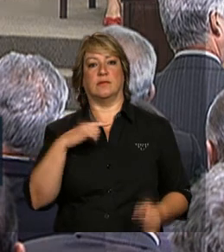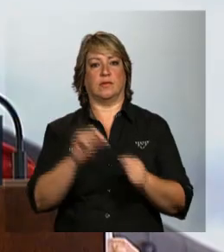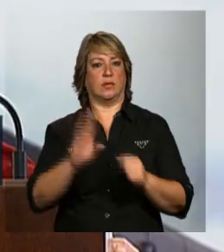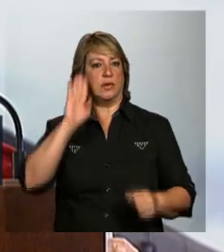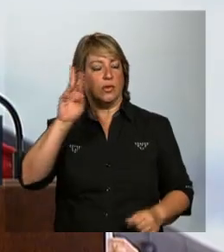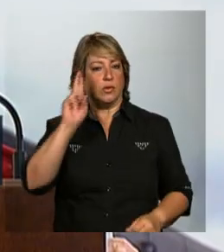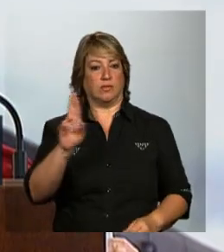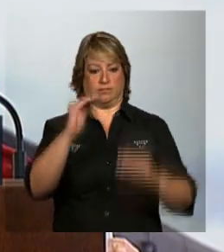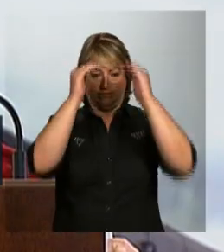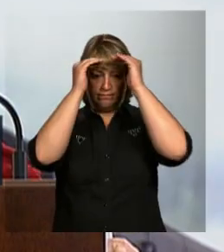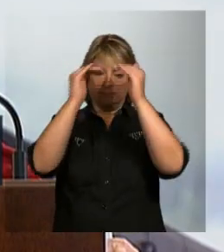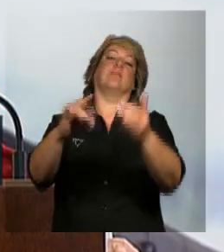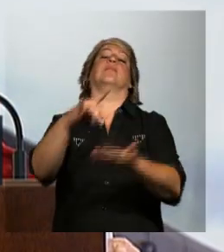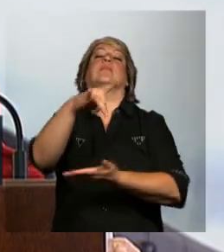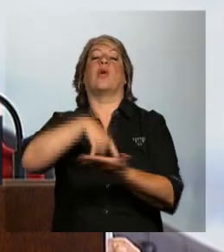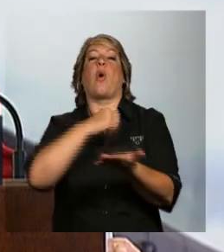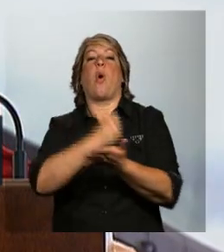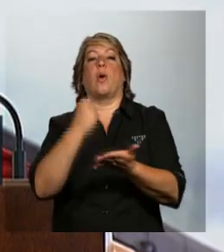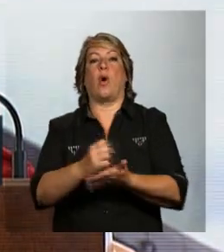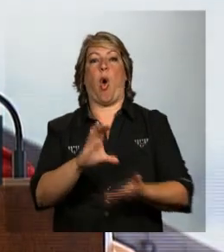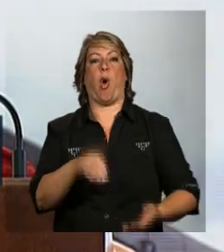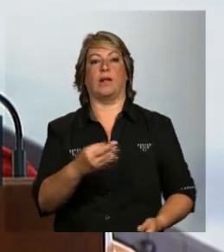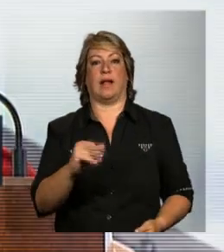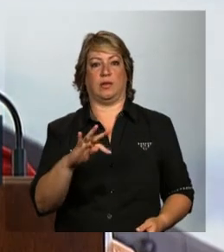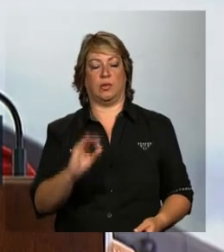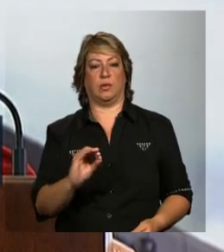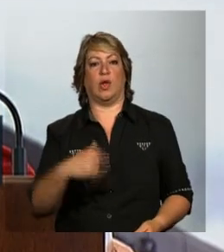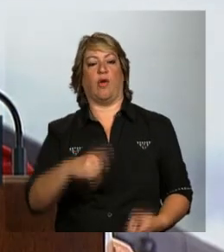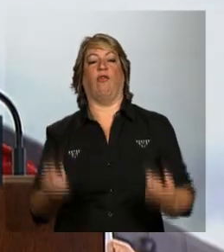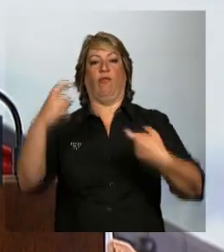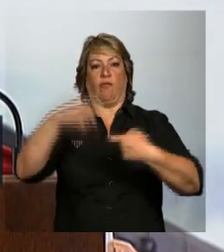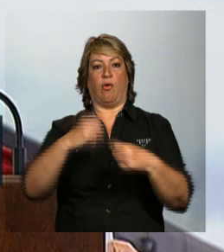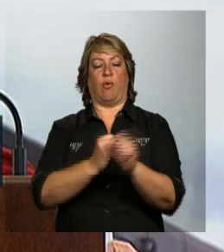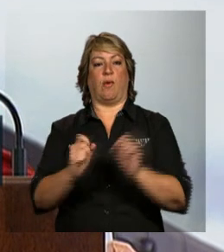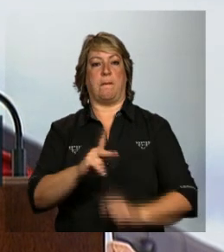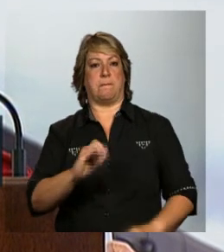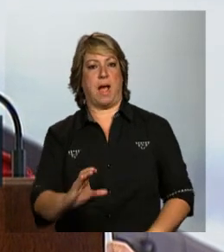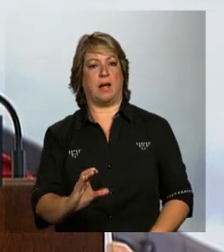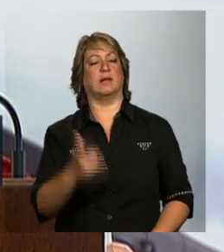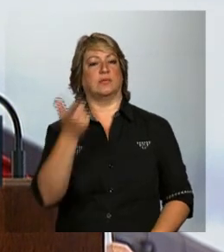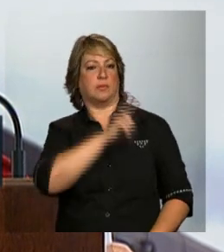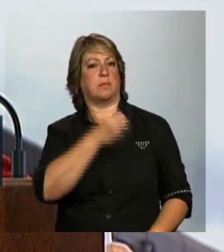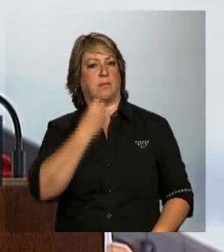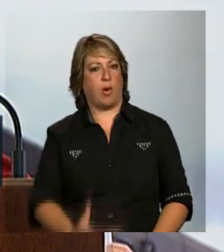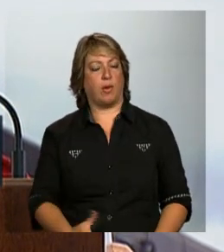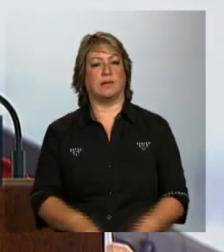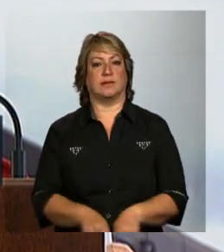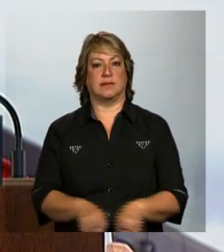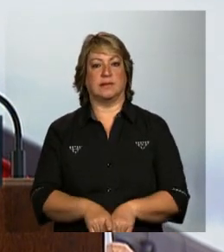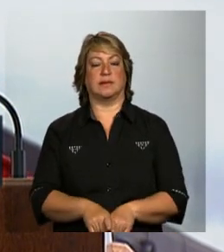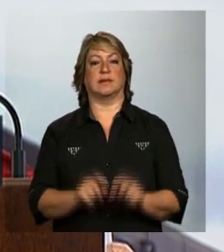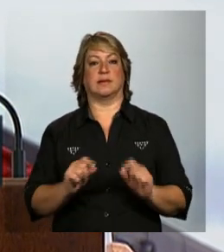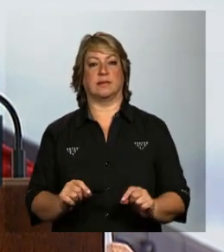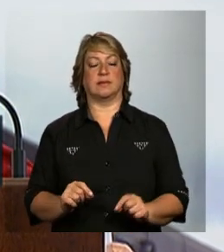respeito aos contratos retomamos os investimentos com programa de aceleração do crescimento mim